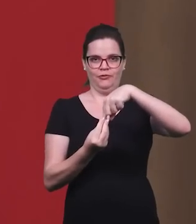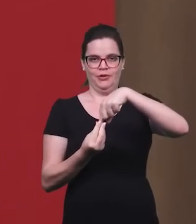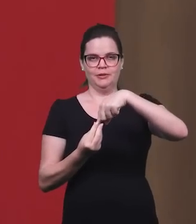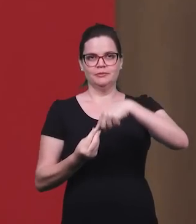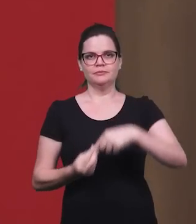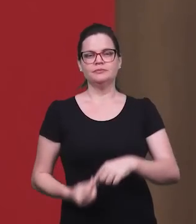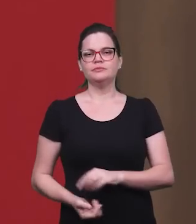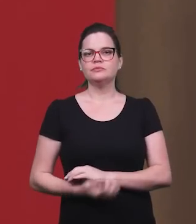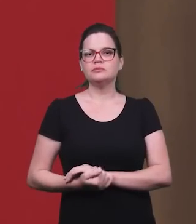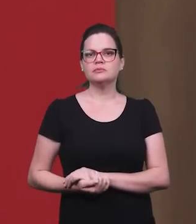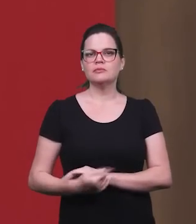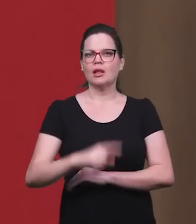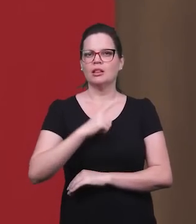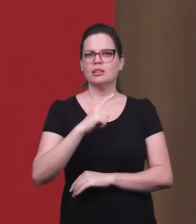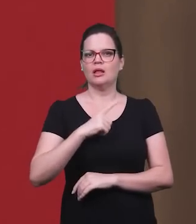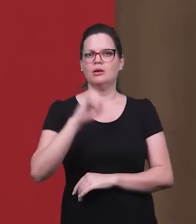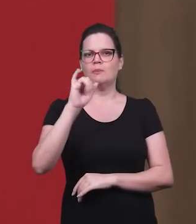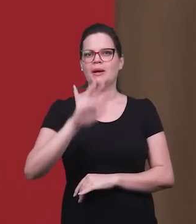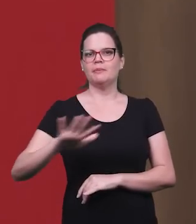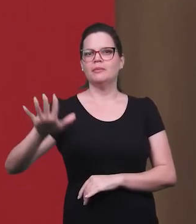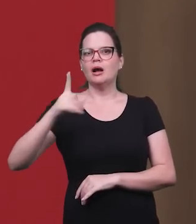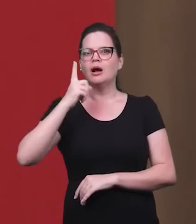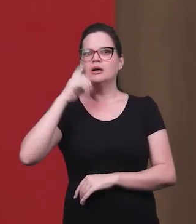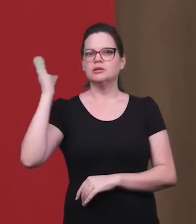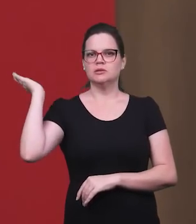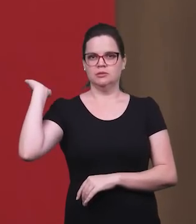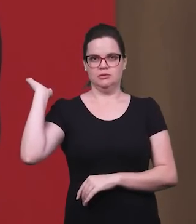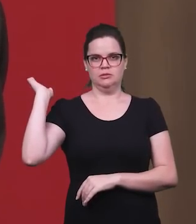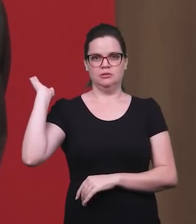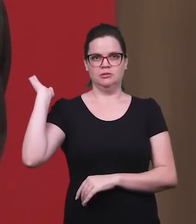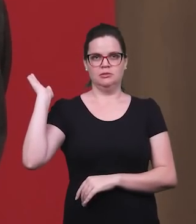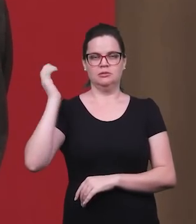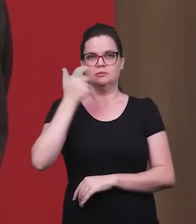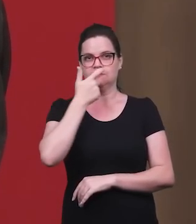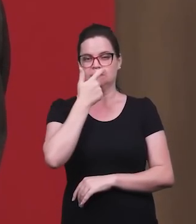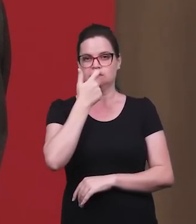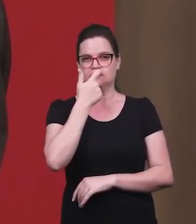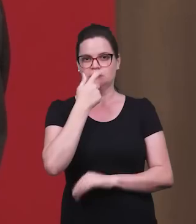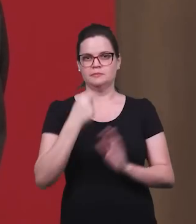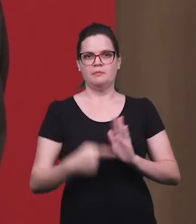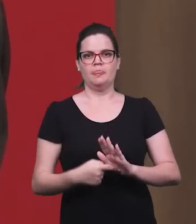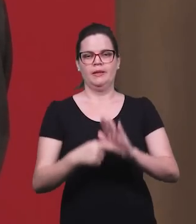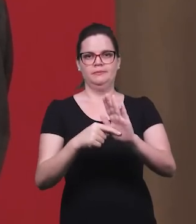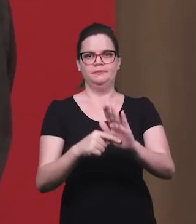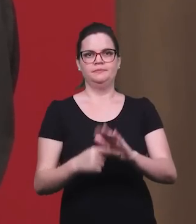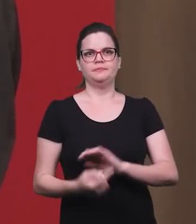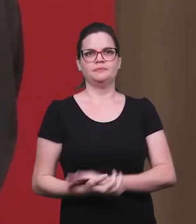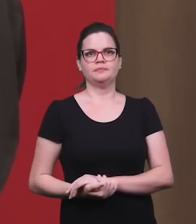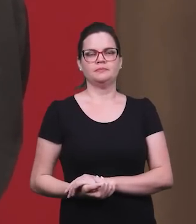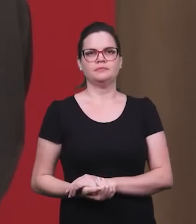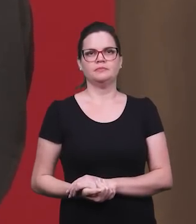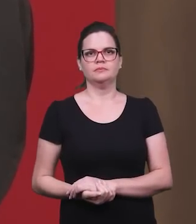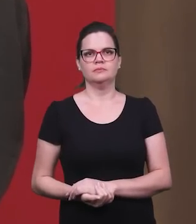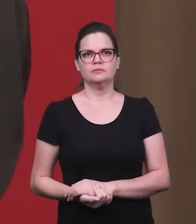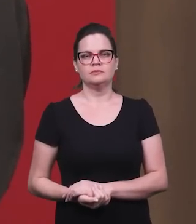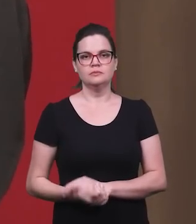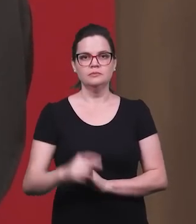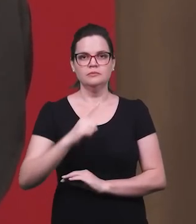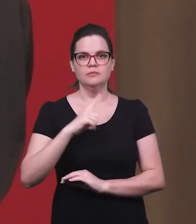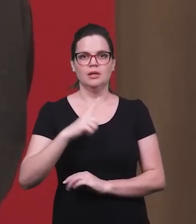Tem um quadro que mostra aqui os três tópicos, os